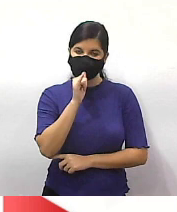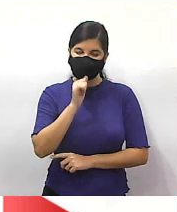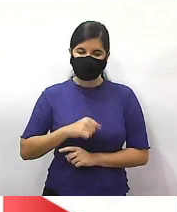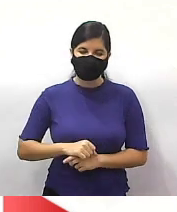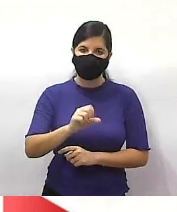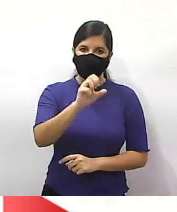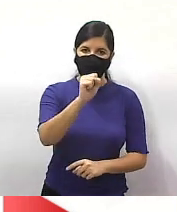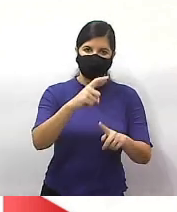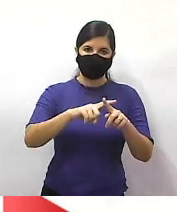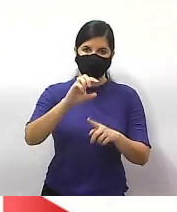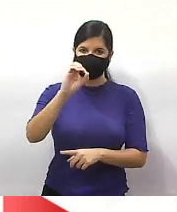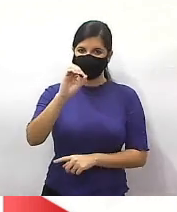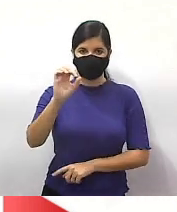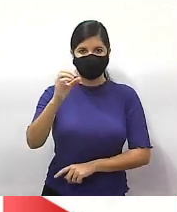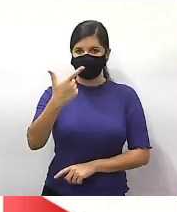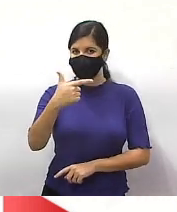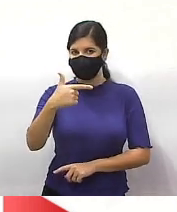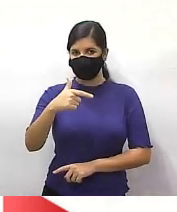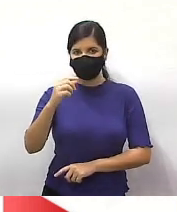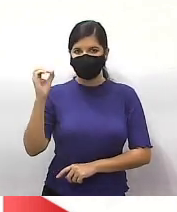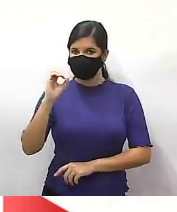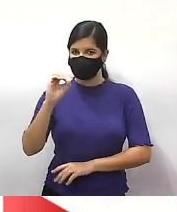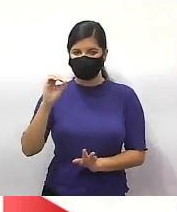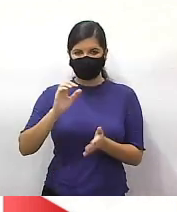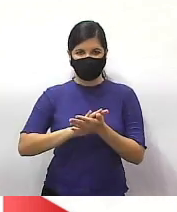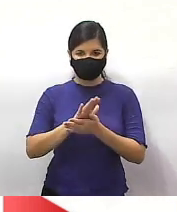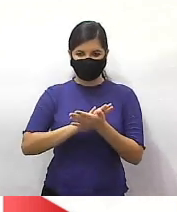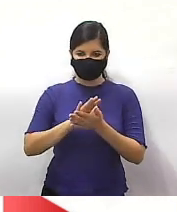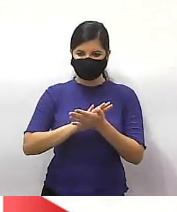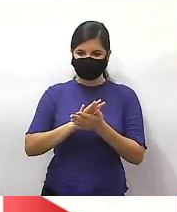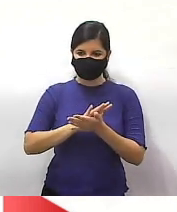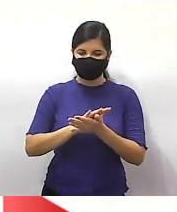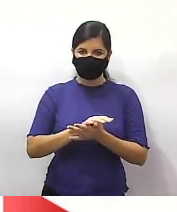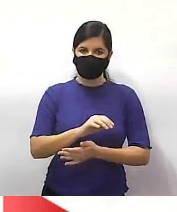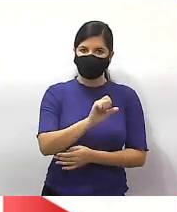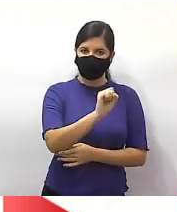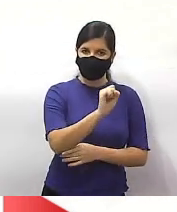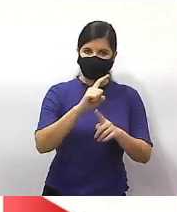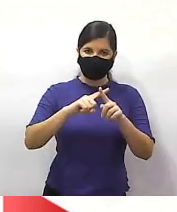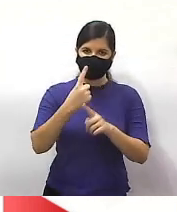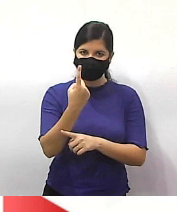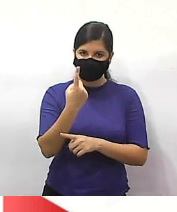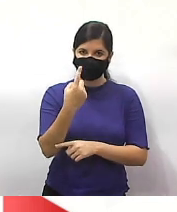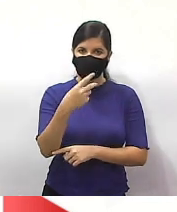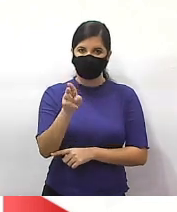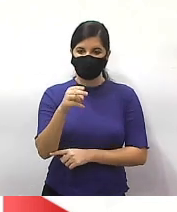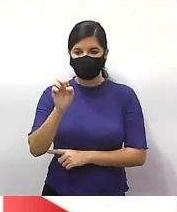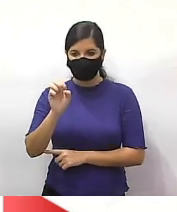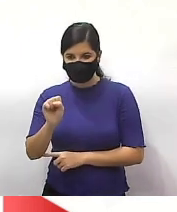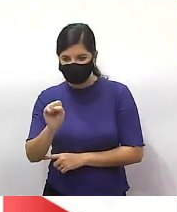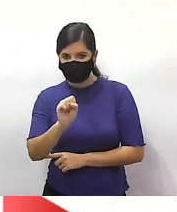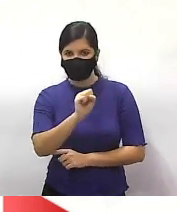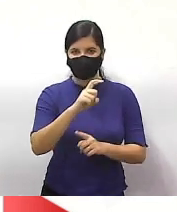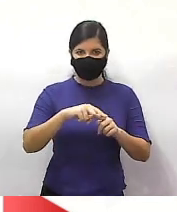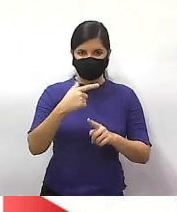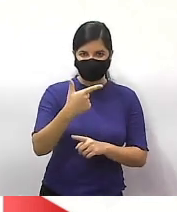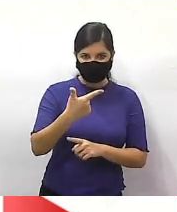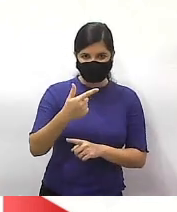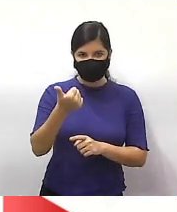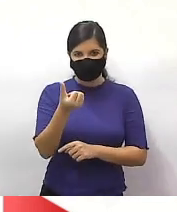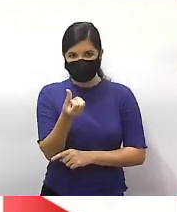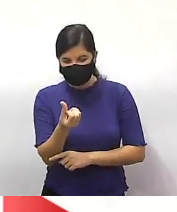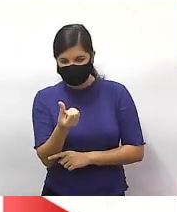8 vezes 0, não tem nenhum pacote, não tem nada a contar, 0. 8 vezes 1, 8, 8 vezes 2,